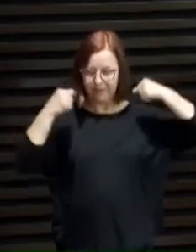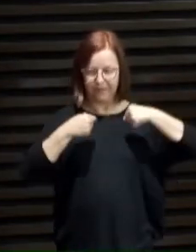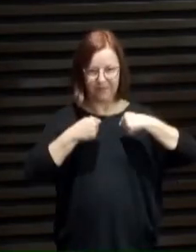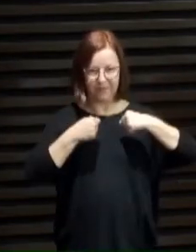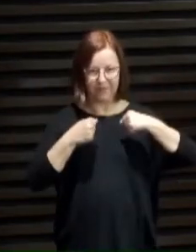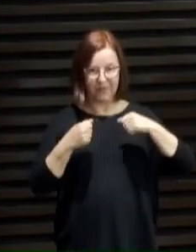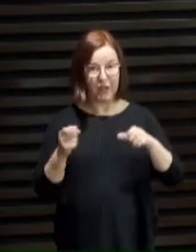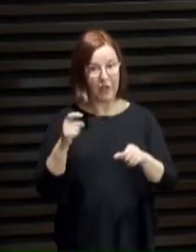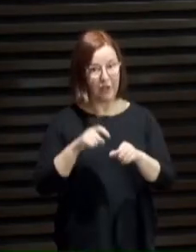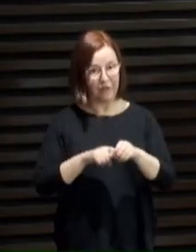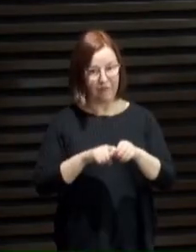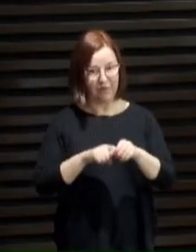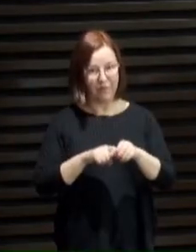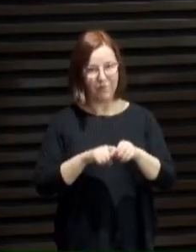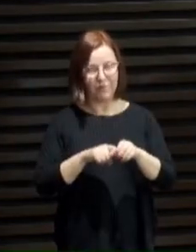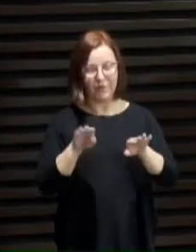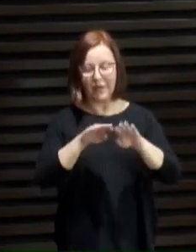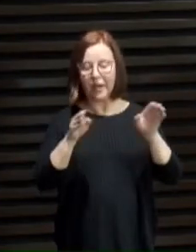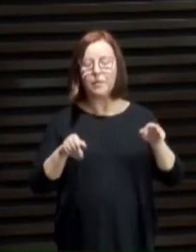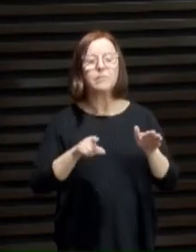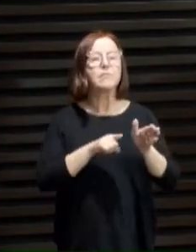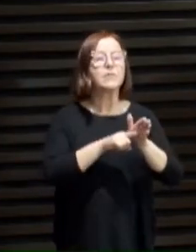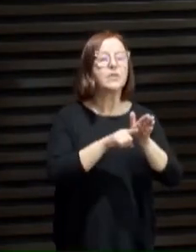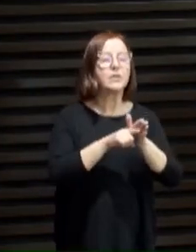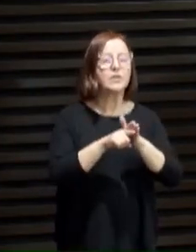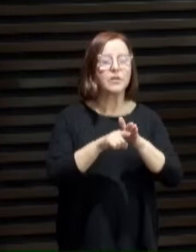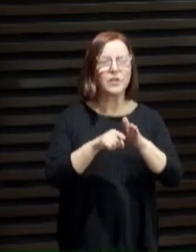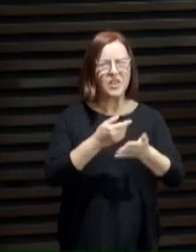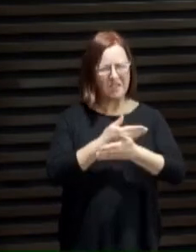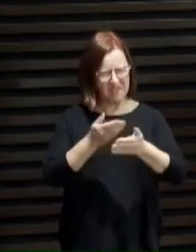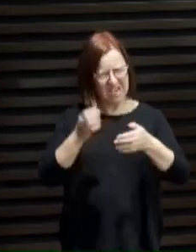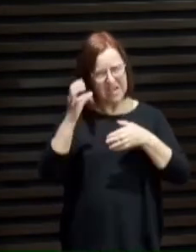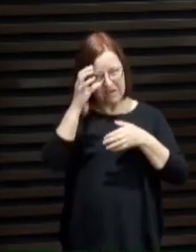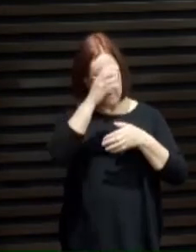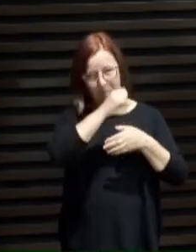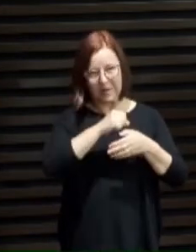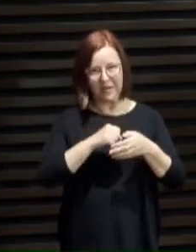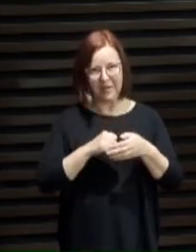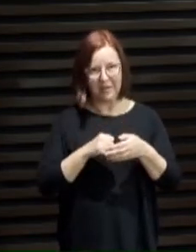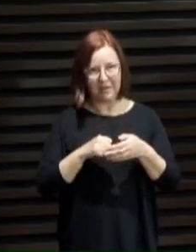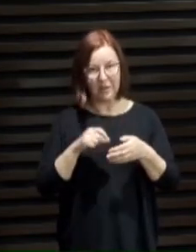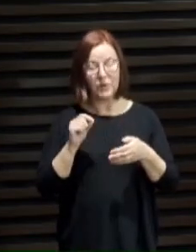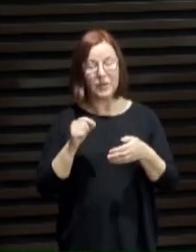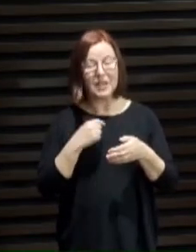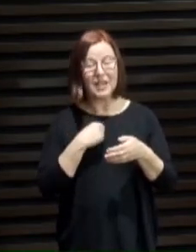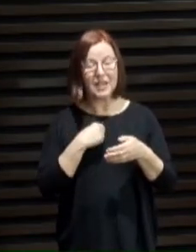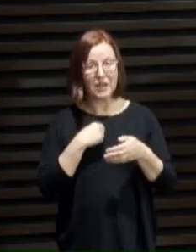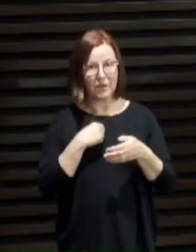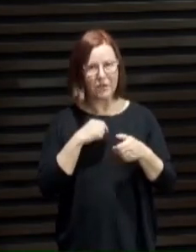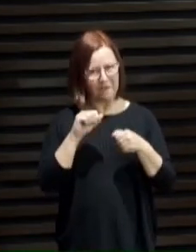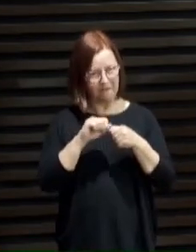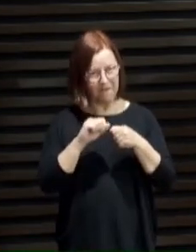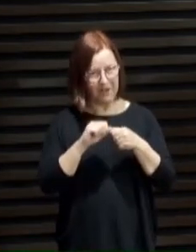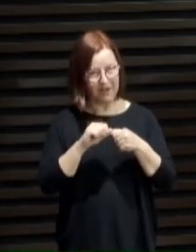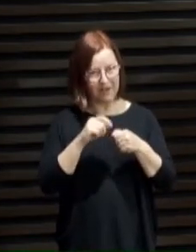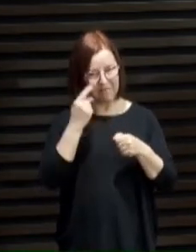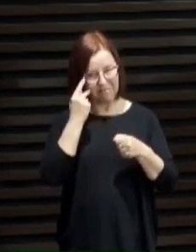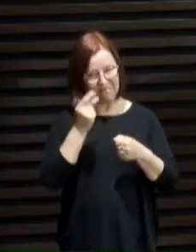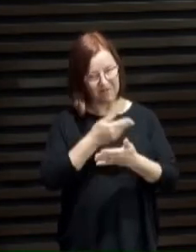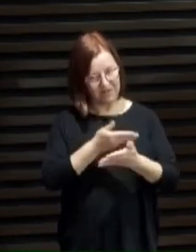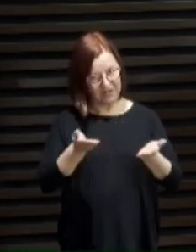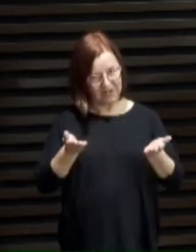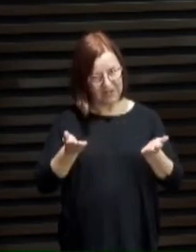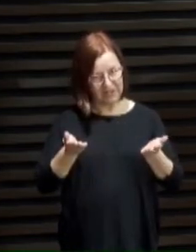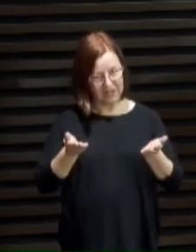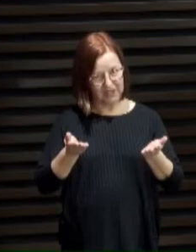mesa, perguntou-lhes: vocês compreendem o que eu lhes fiz? Vocês